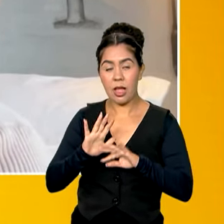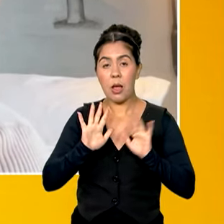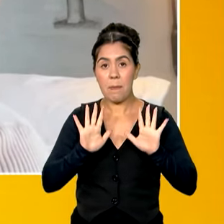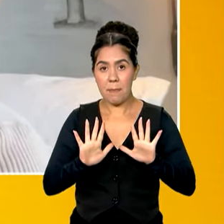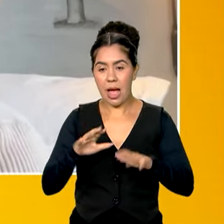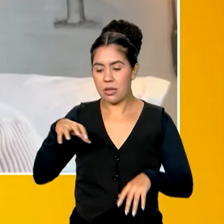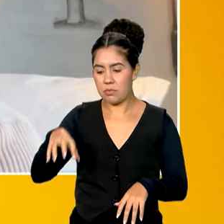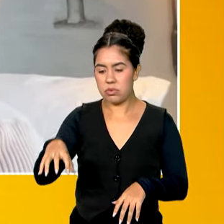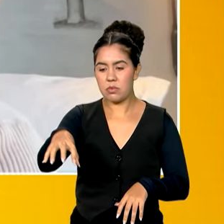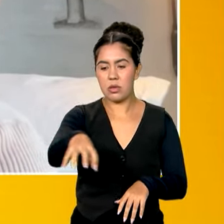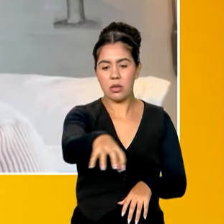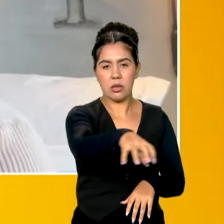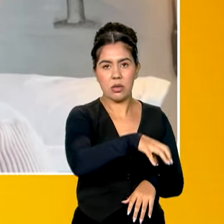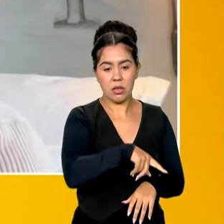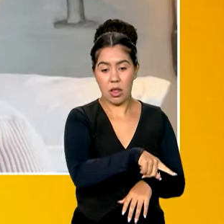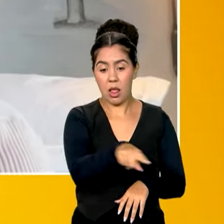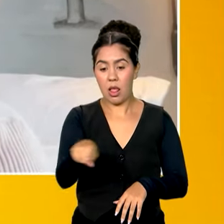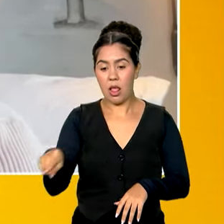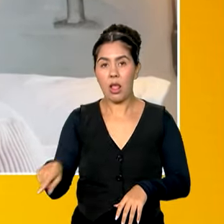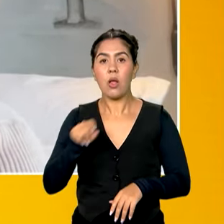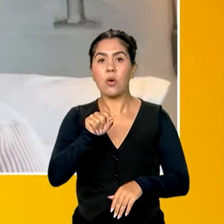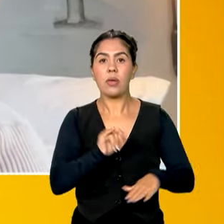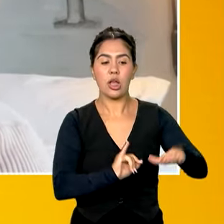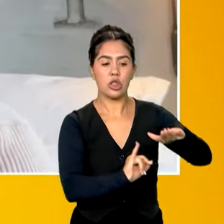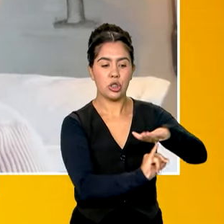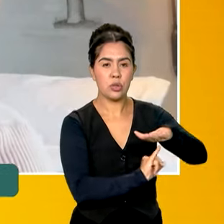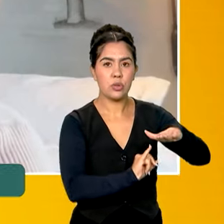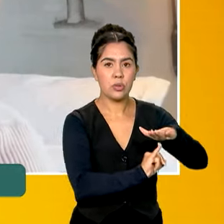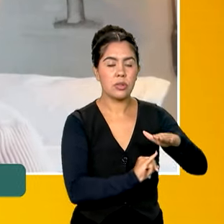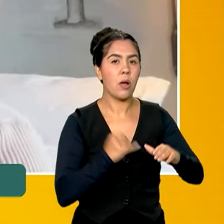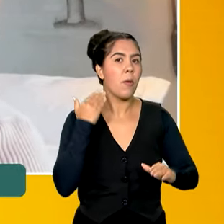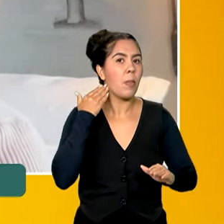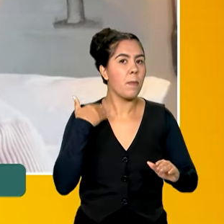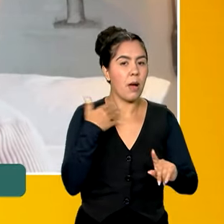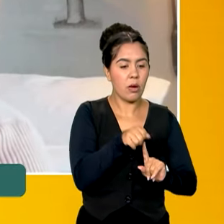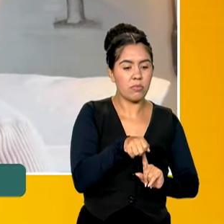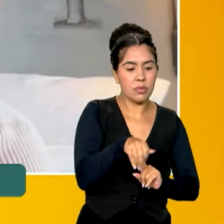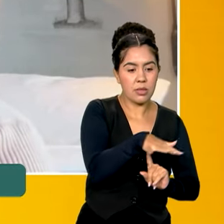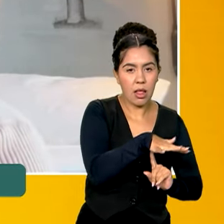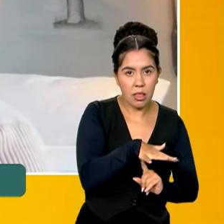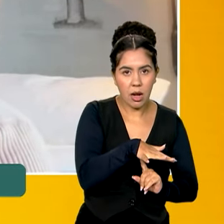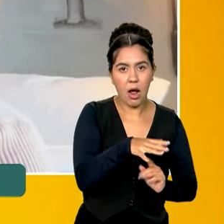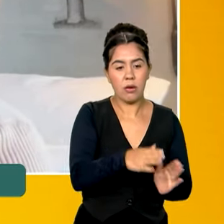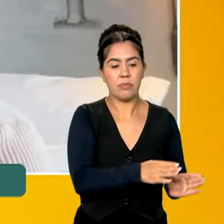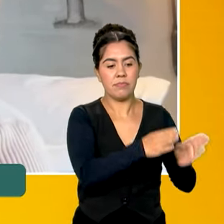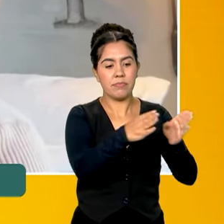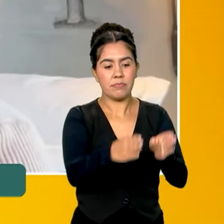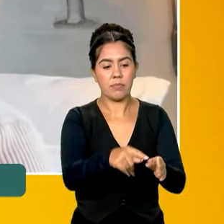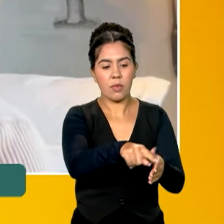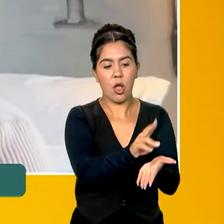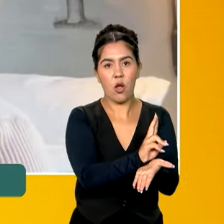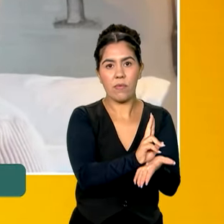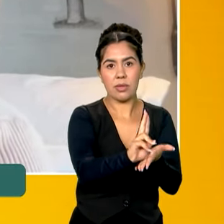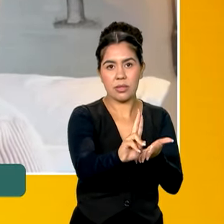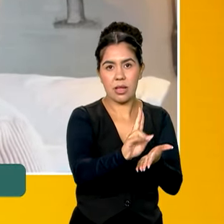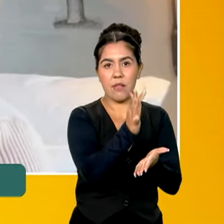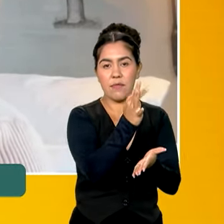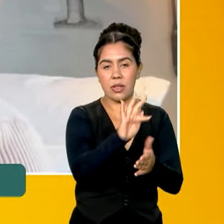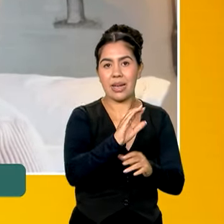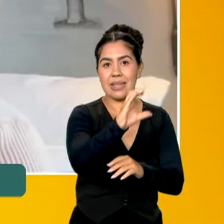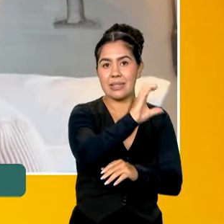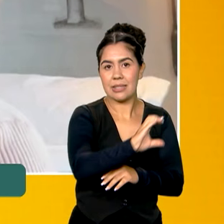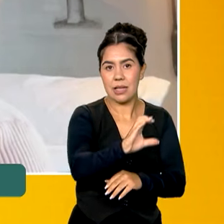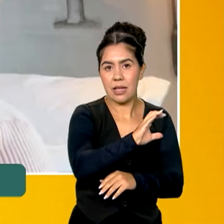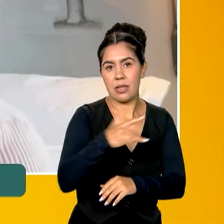nós temos instituições como o Banco Central do Brasil, a Universidade Federal de Ciências da